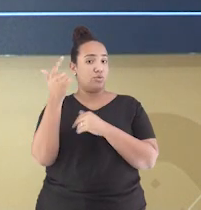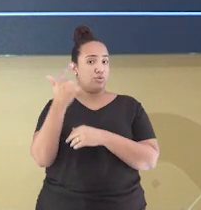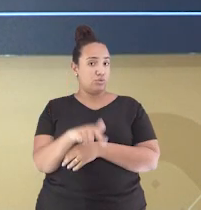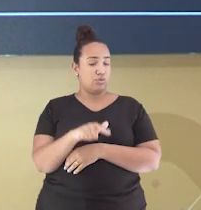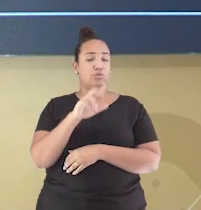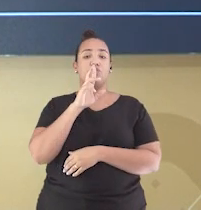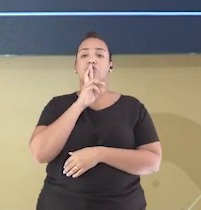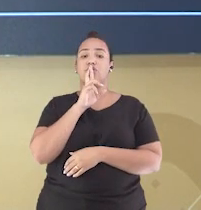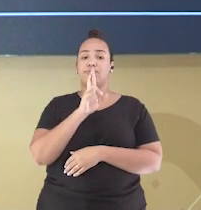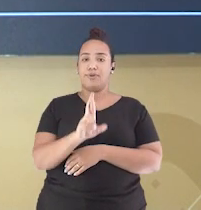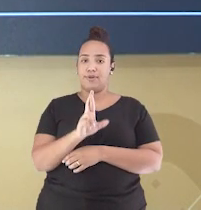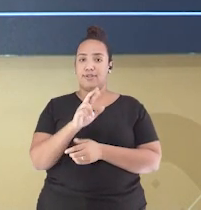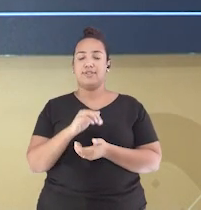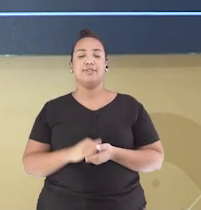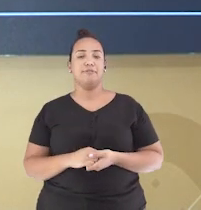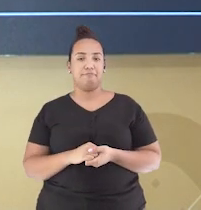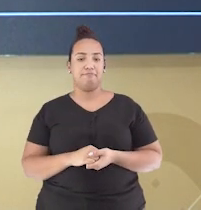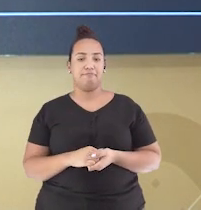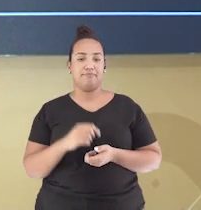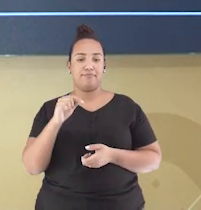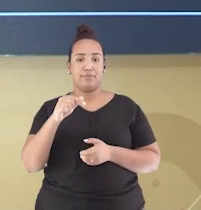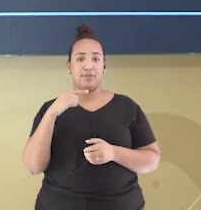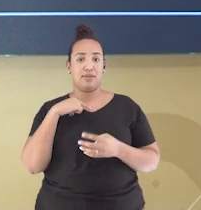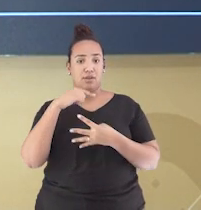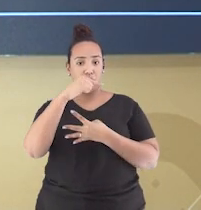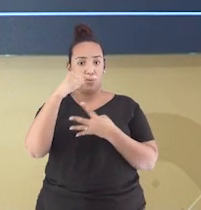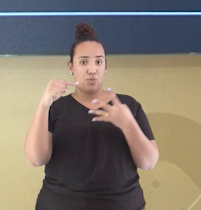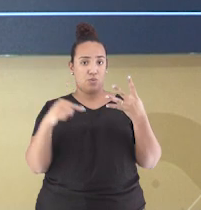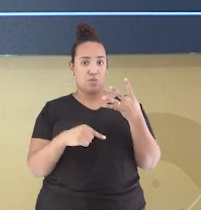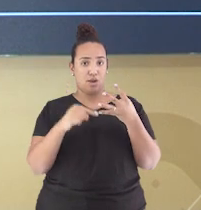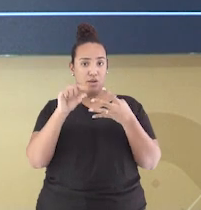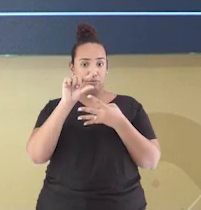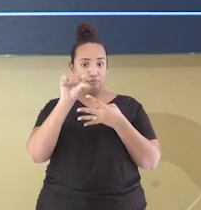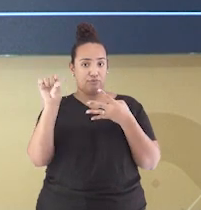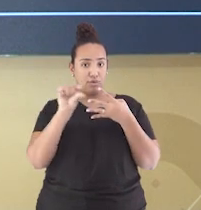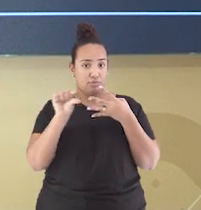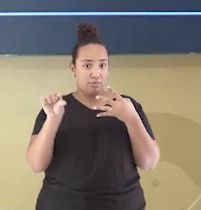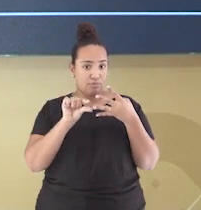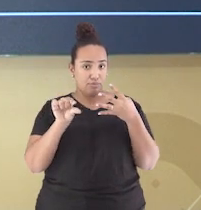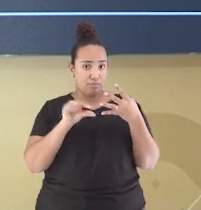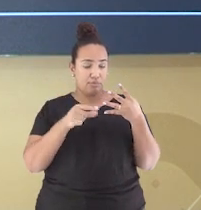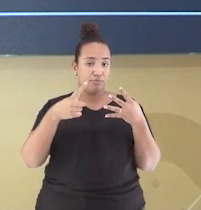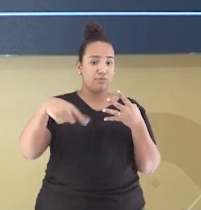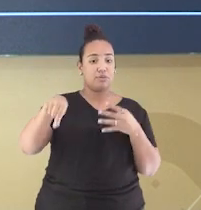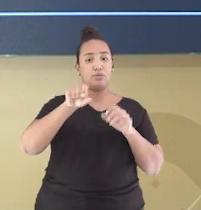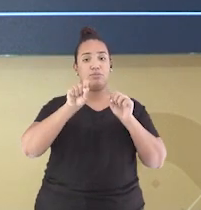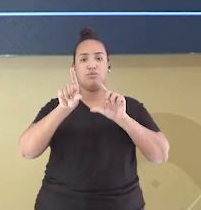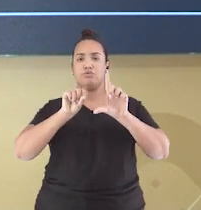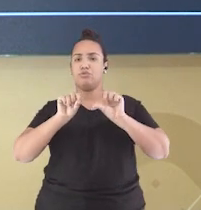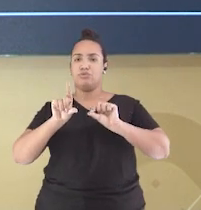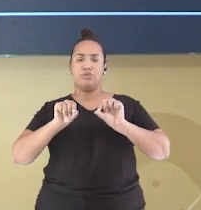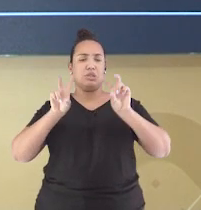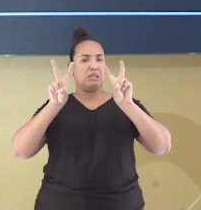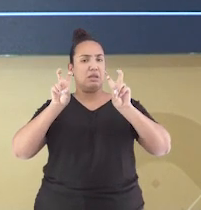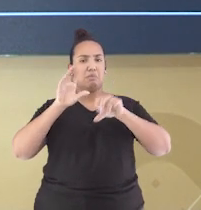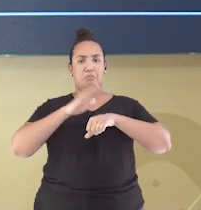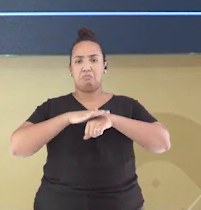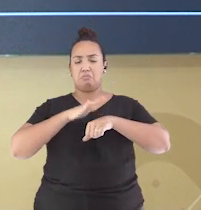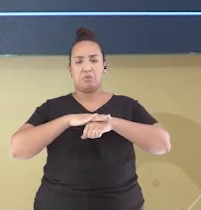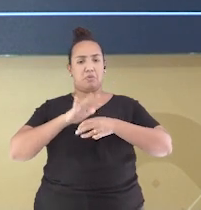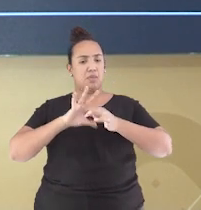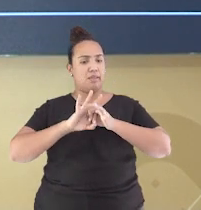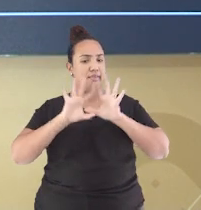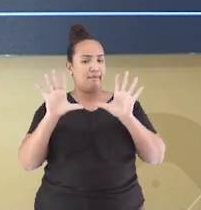e resposta, dando exatamente 4 linhas. Vocês podem escolher o assunto sobre o qual querem